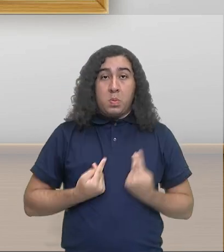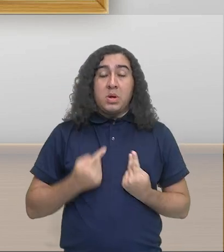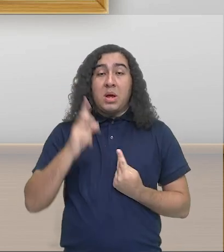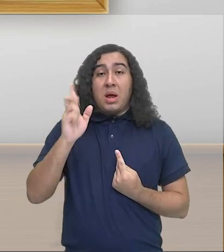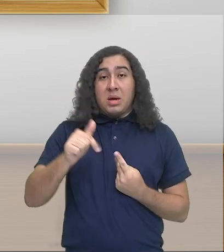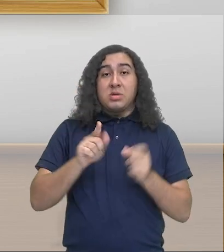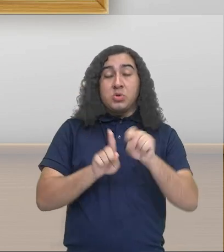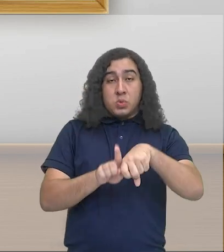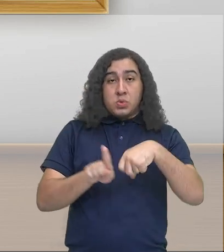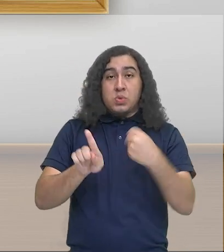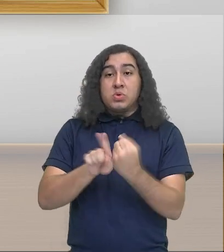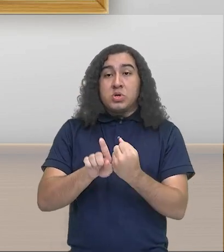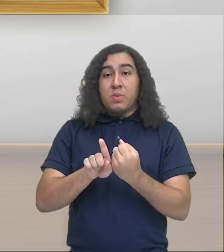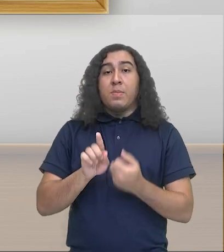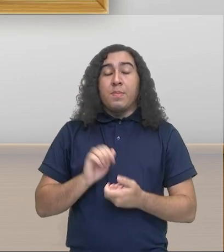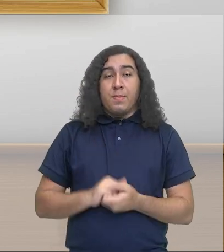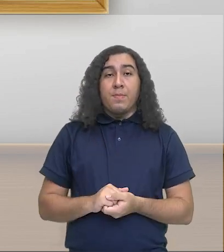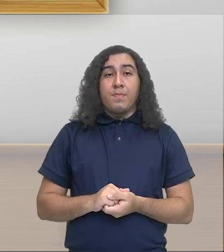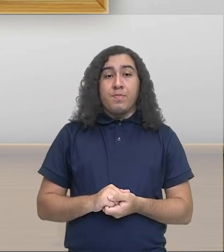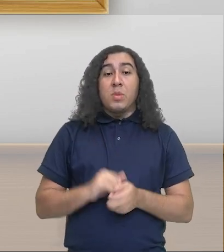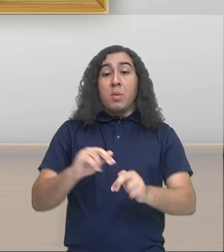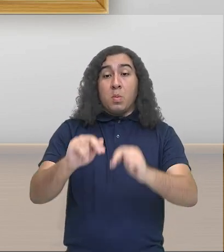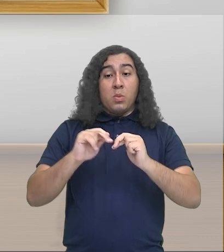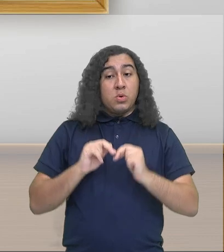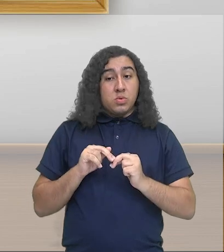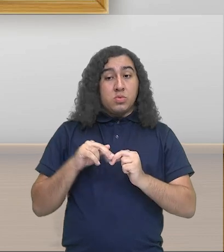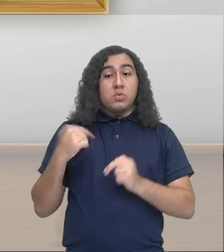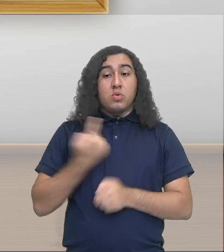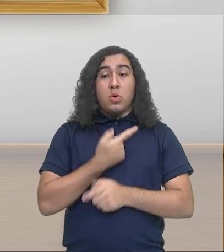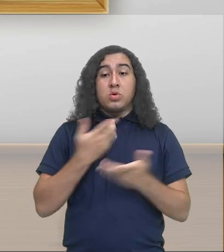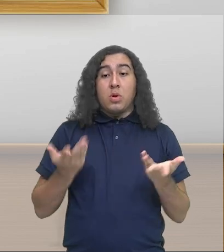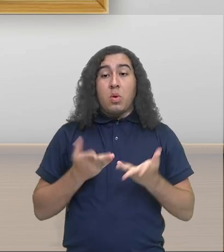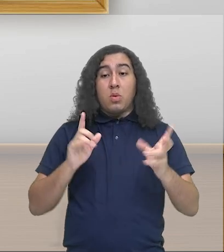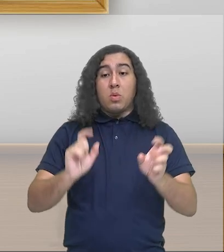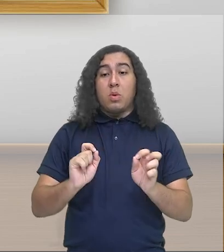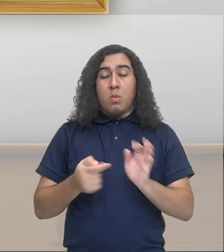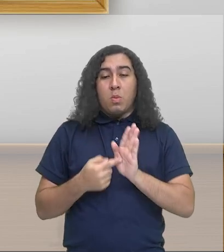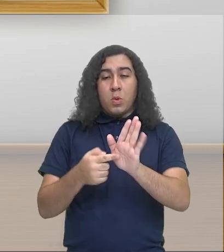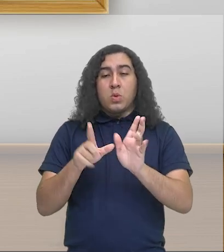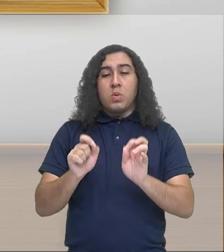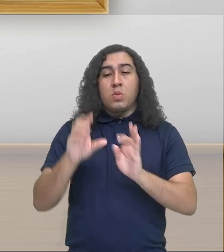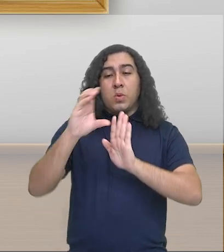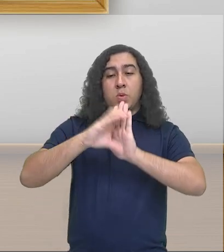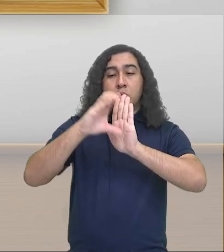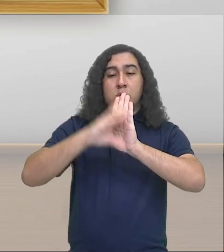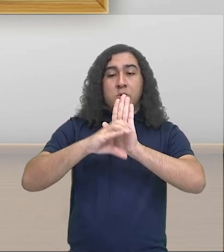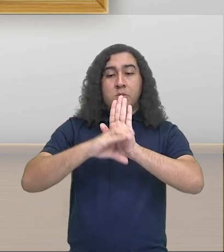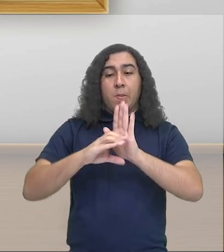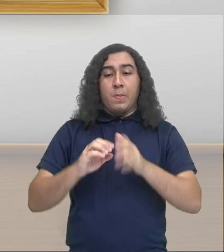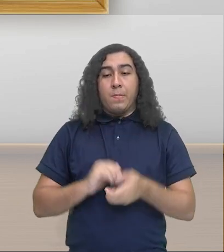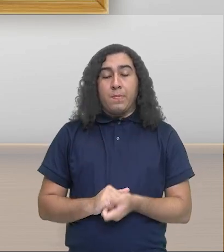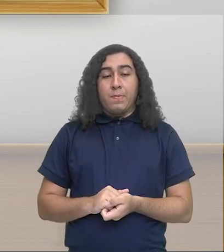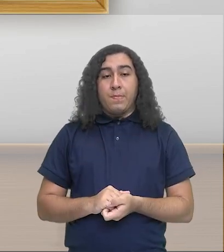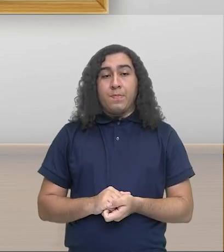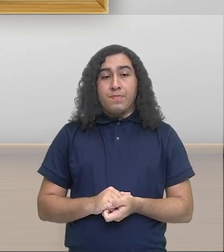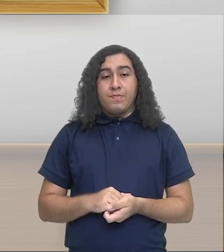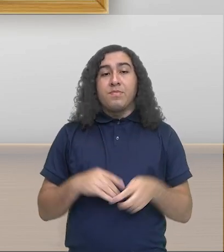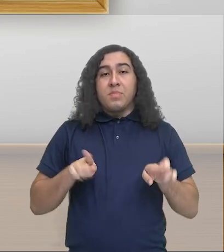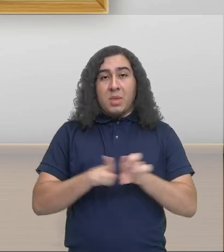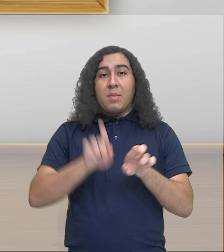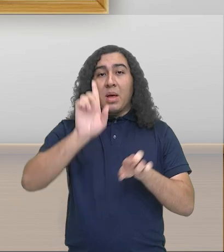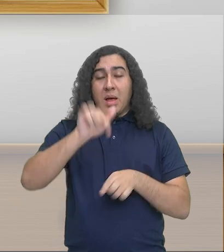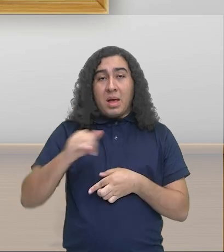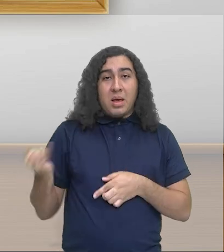é a sociologia. E, para isso, nós vamos trazer aqui um conceito que também é